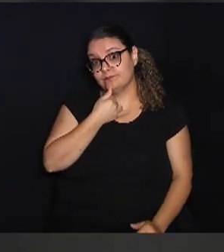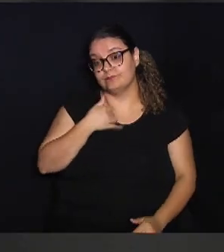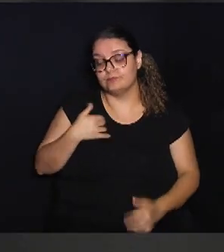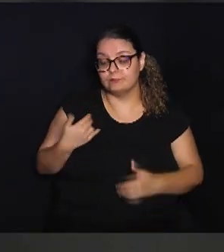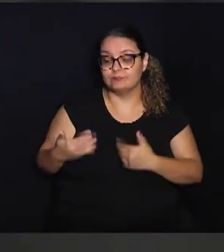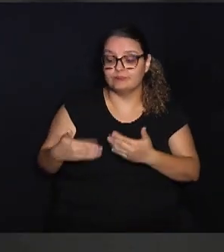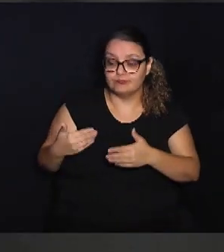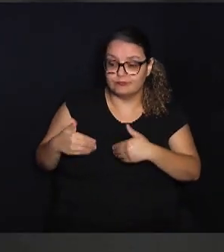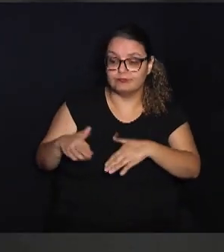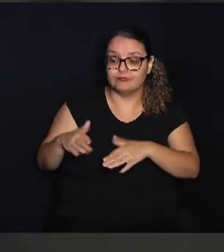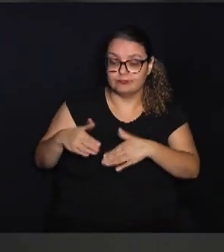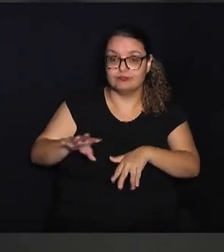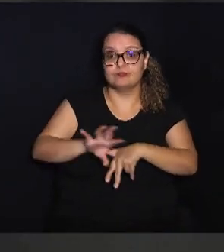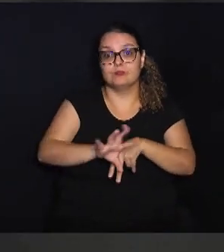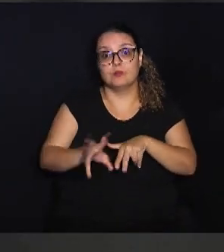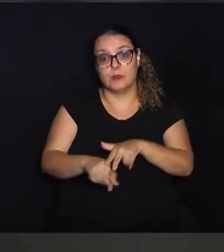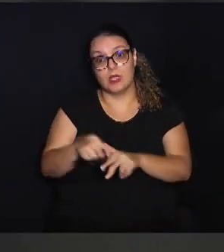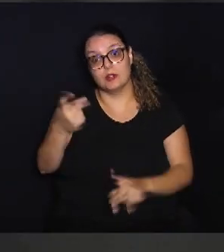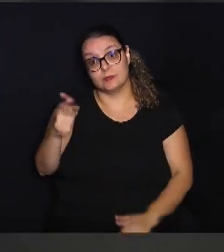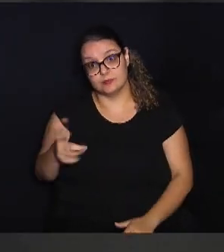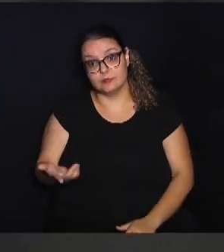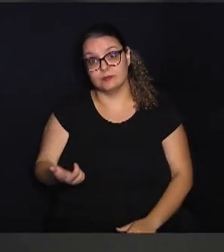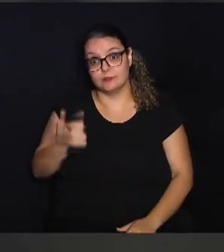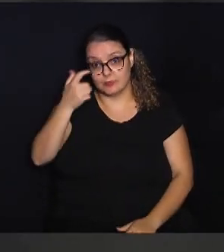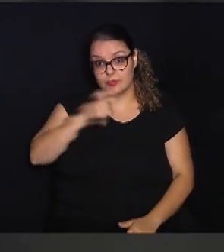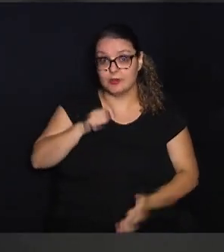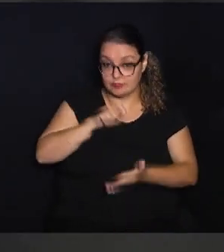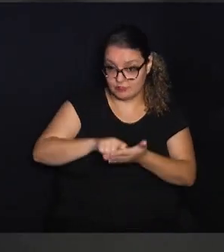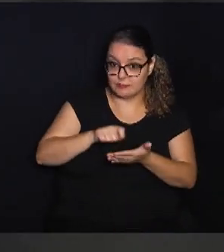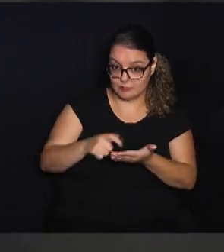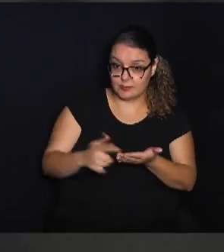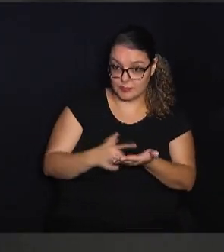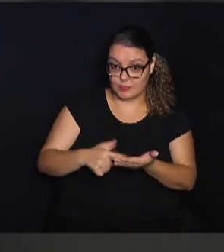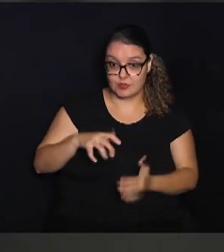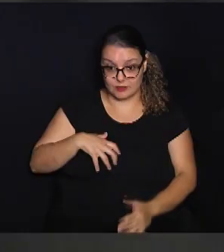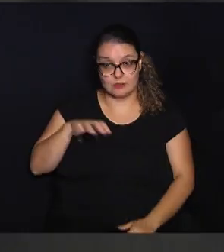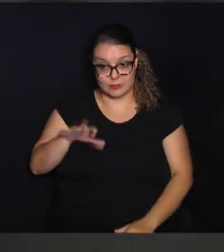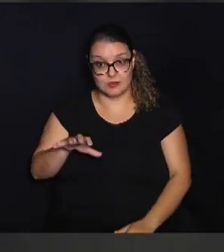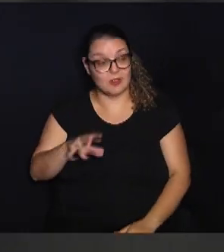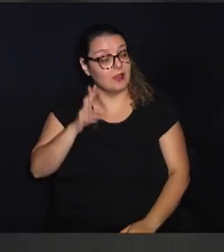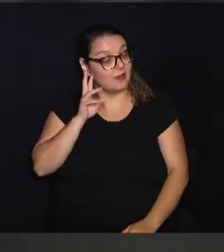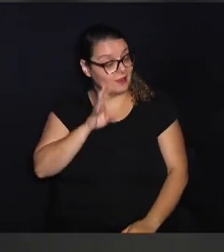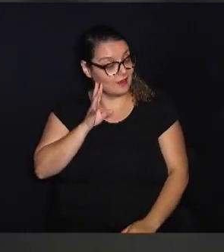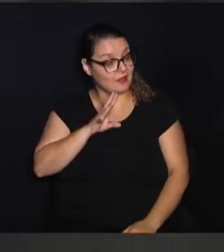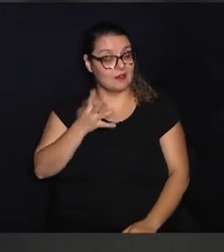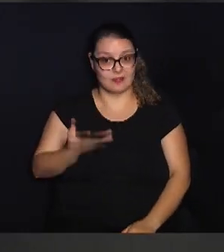para a corrupção mais uma vez. E aí eu estou escrevendo um livro sobre isso,